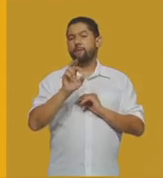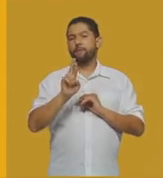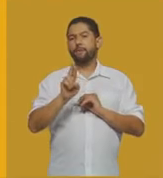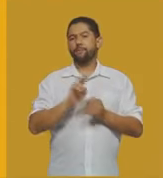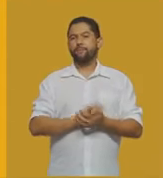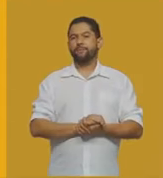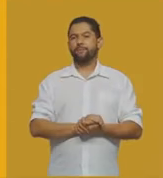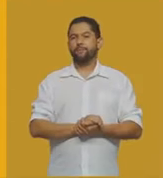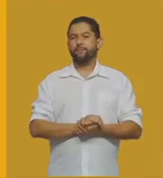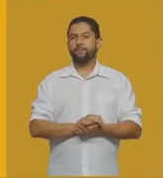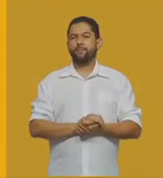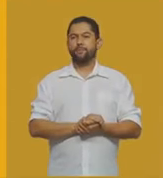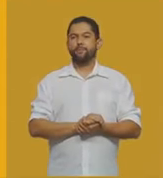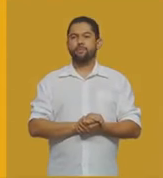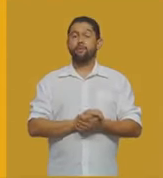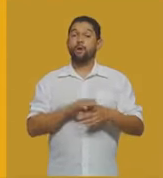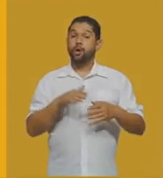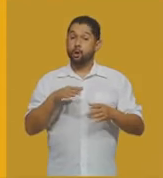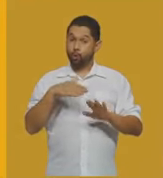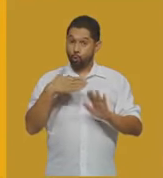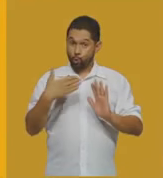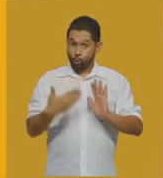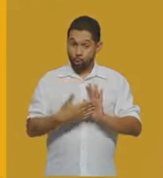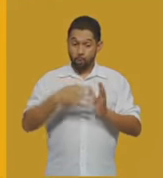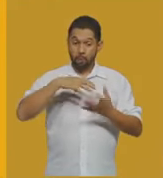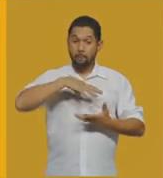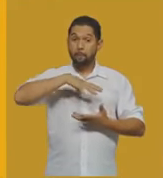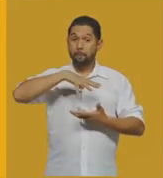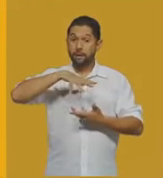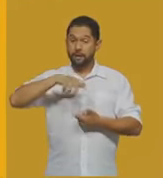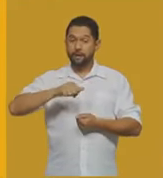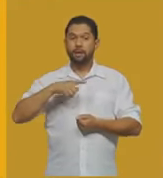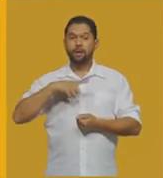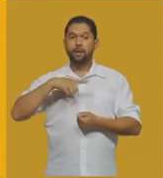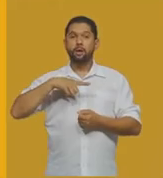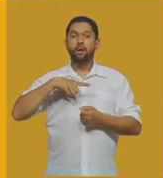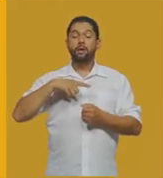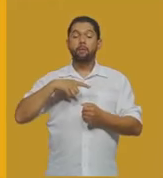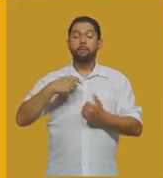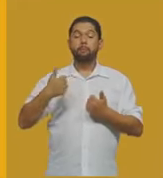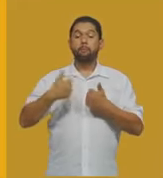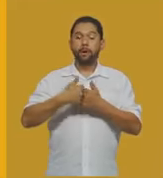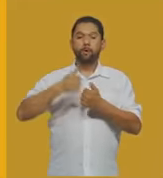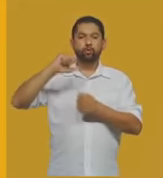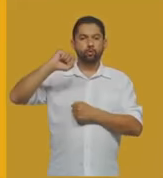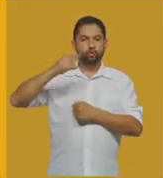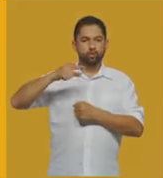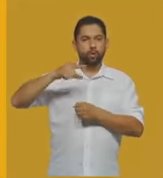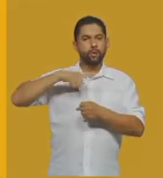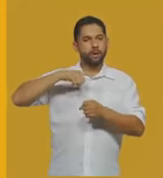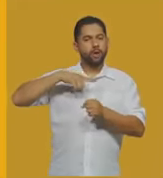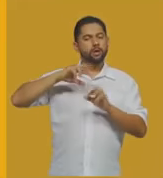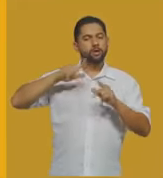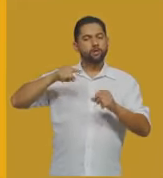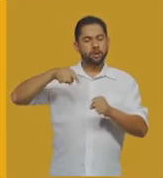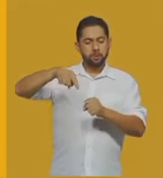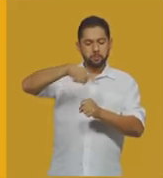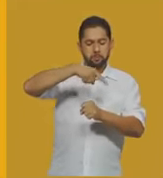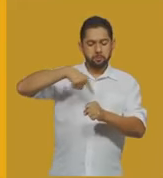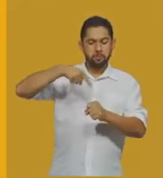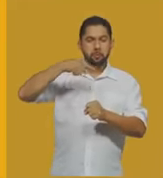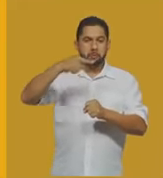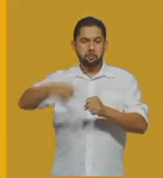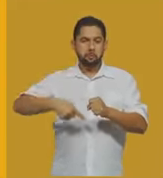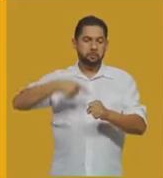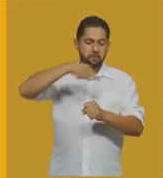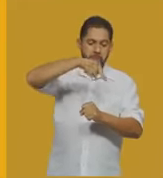órbitas elípticas ao redor do Sol, sendo que este Sol está em um dos focos da minha elipse.